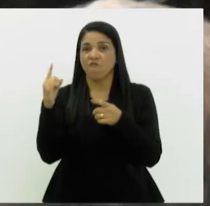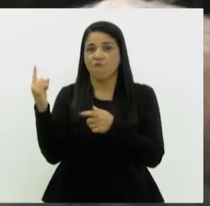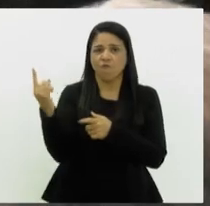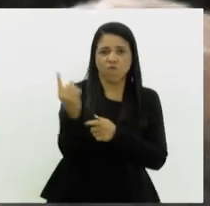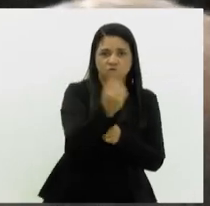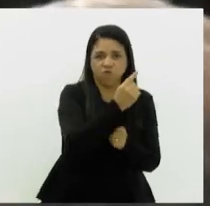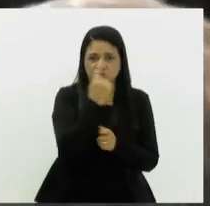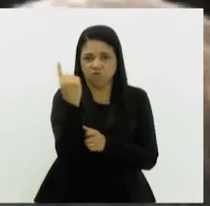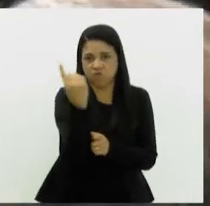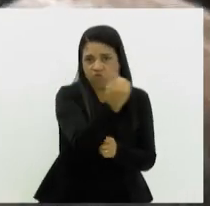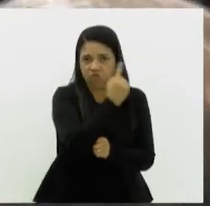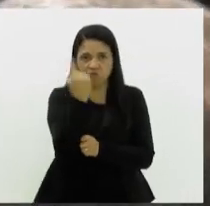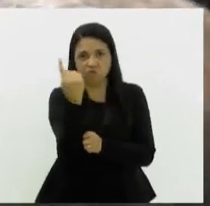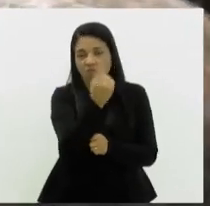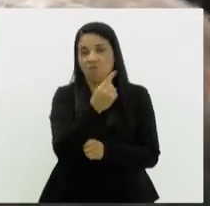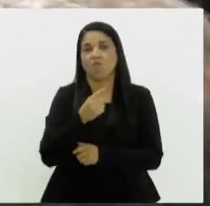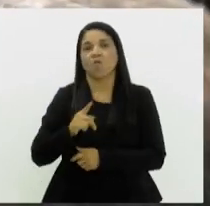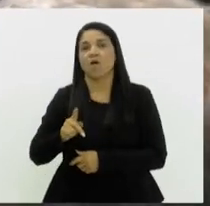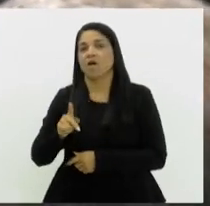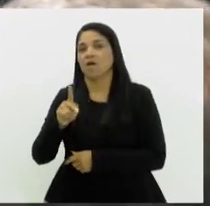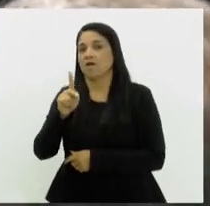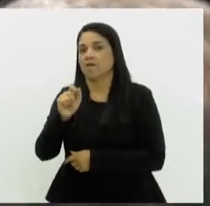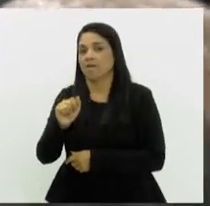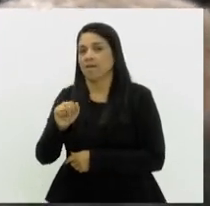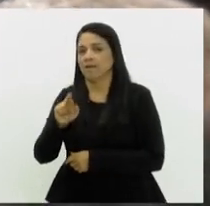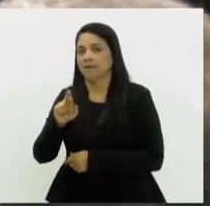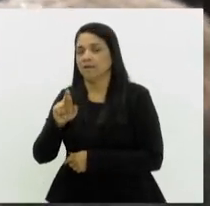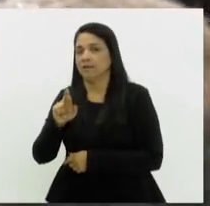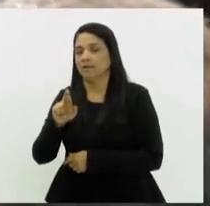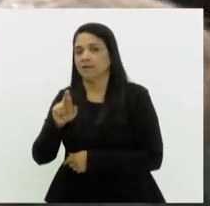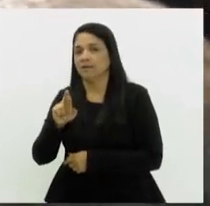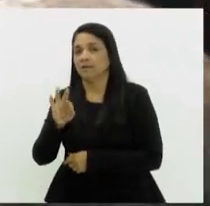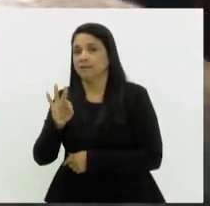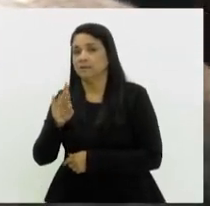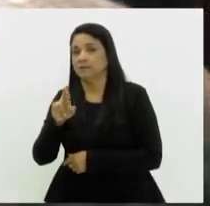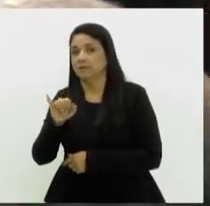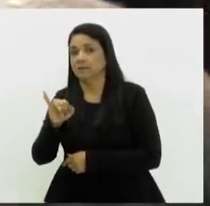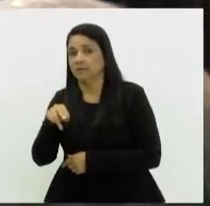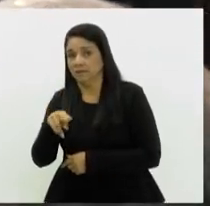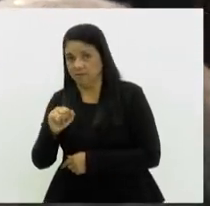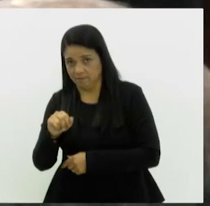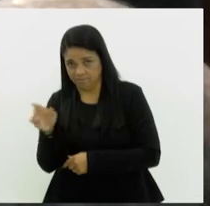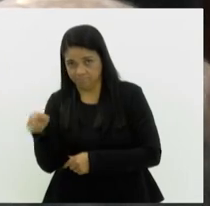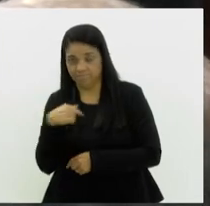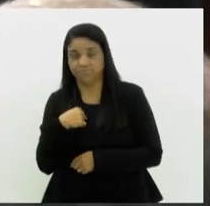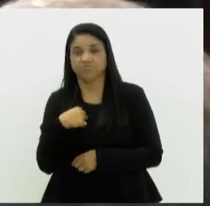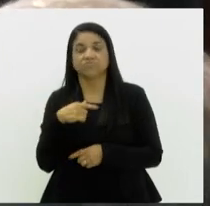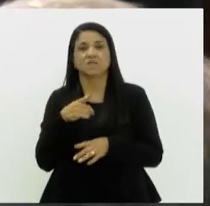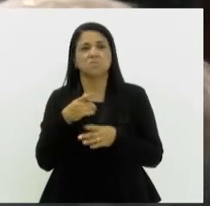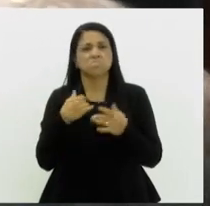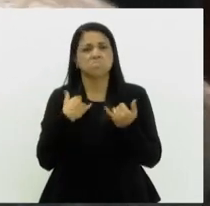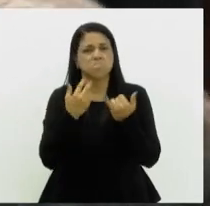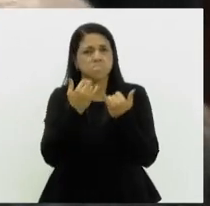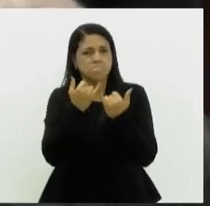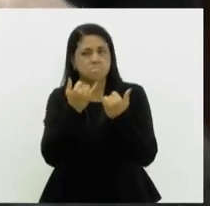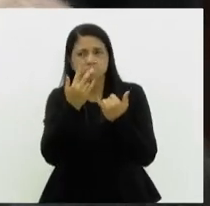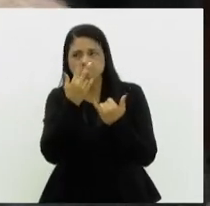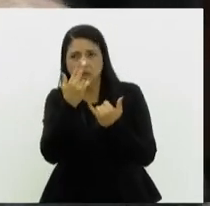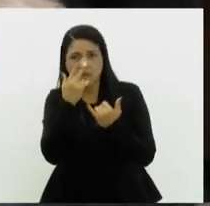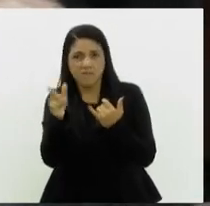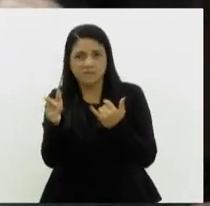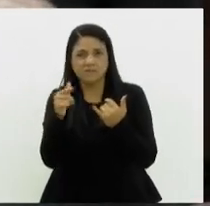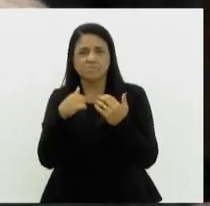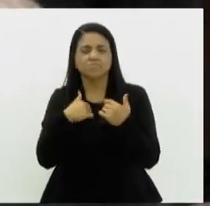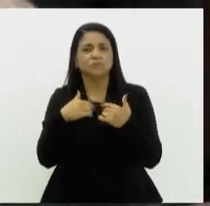tão dantesco, caótico naquele cenário do furacão Katrina, que naquele momento sensibilizou o mundo inteiro